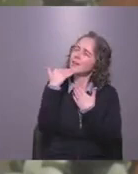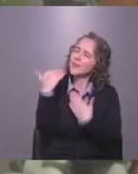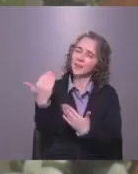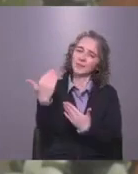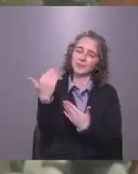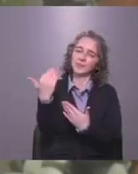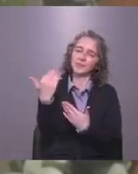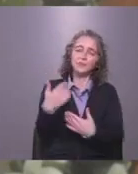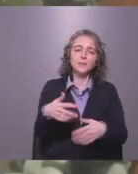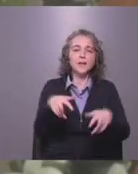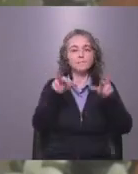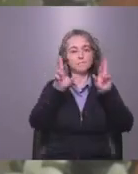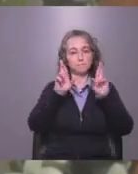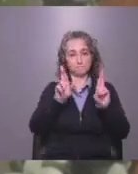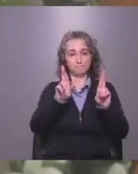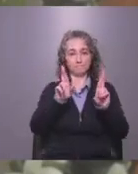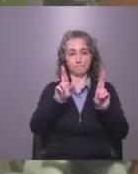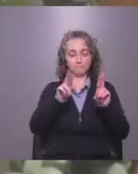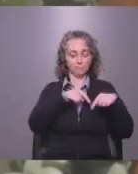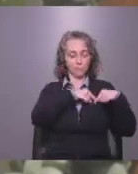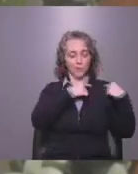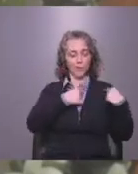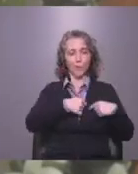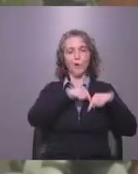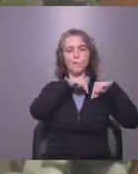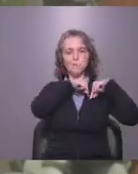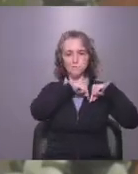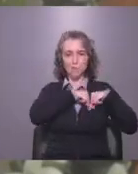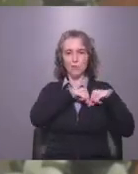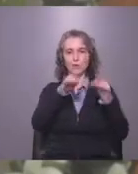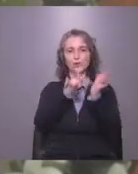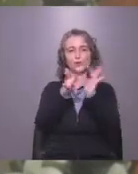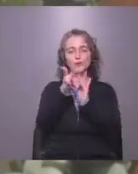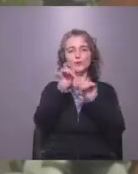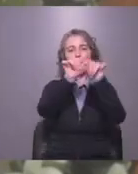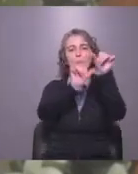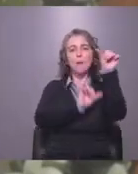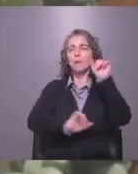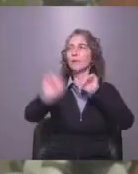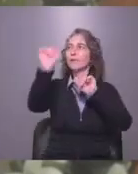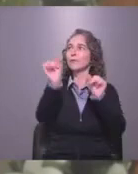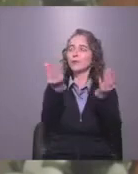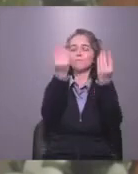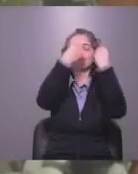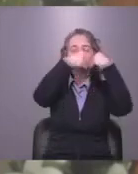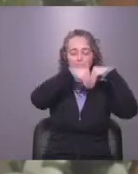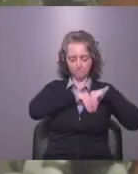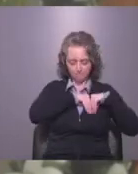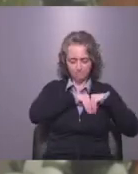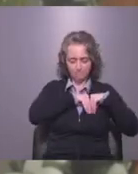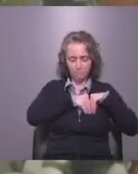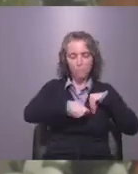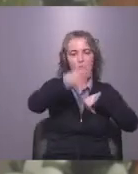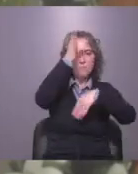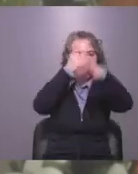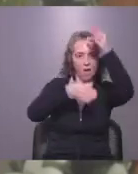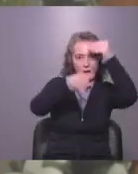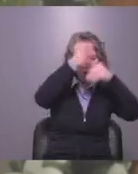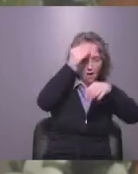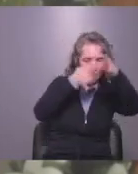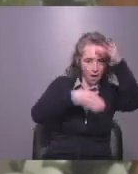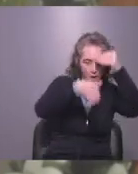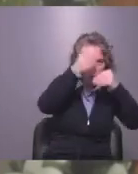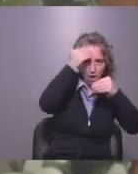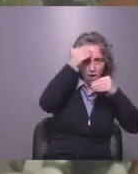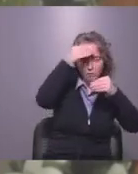Habita em vós com abundância a palavra de Cristo, para vos instruirdes e aconselhardes